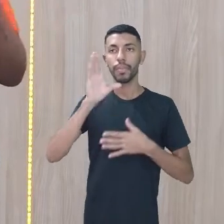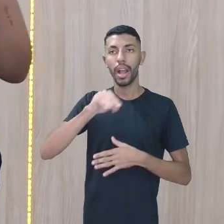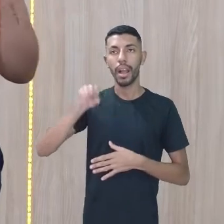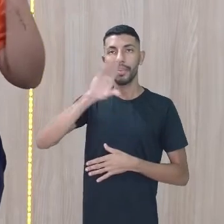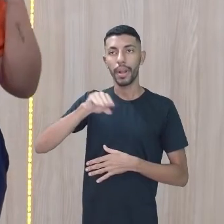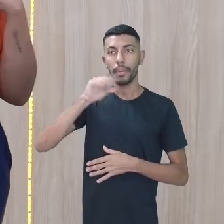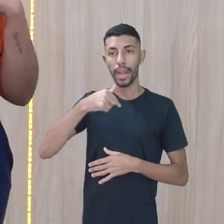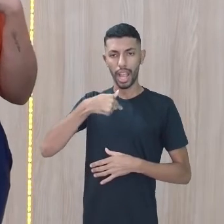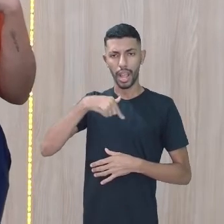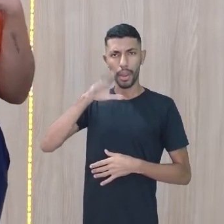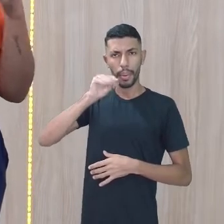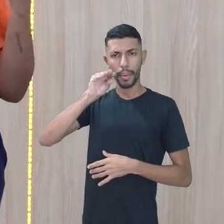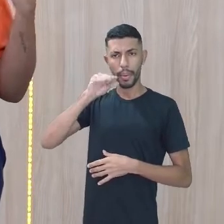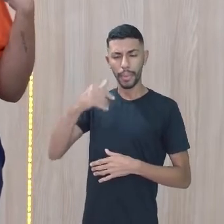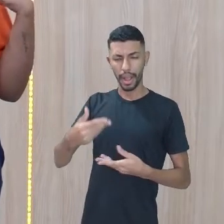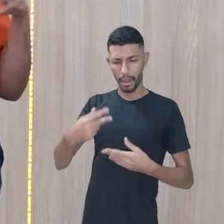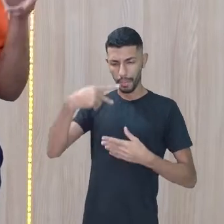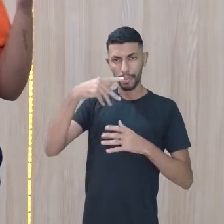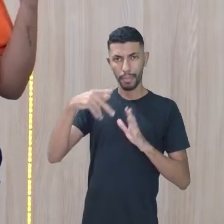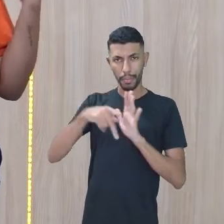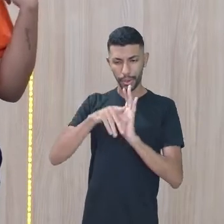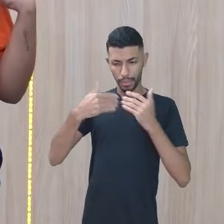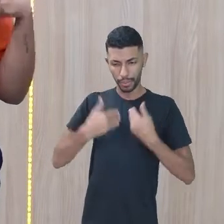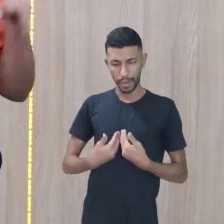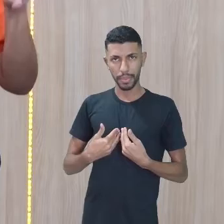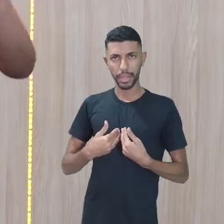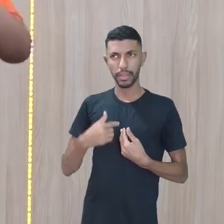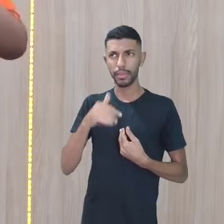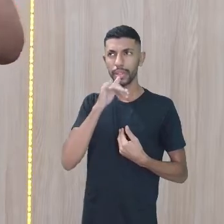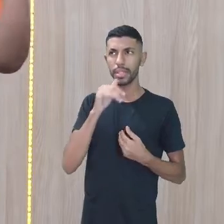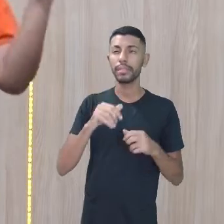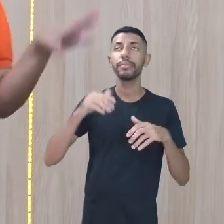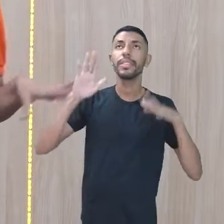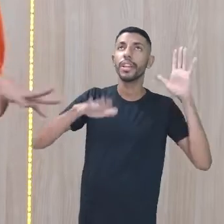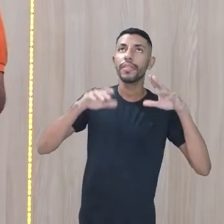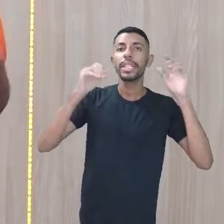eu não estou falando para mim mesma, embora eu possa, lá em casa, ficar